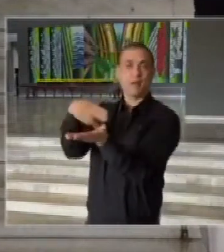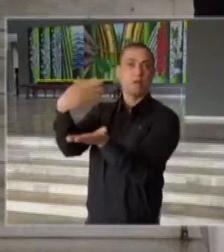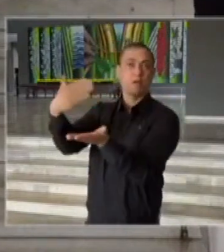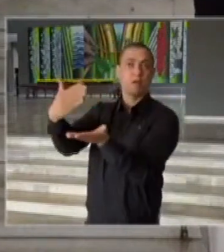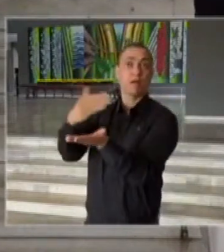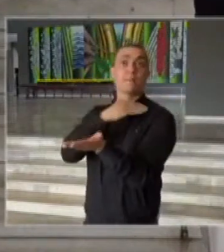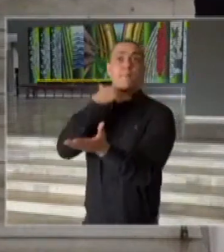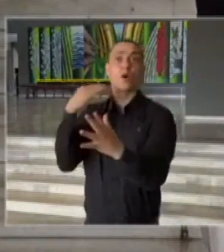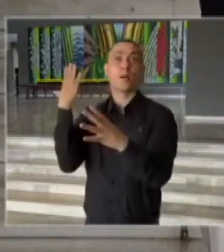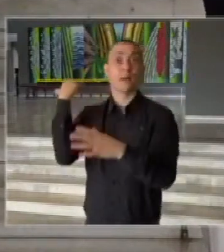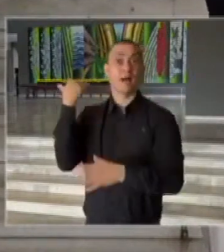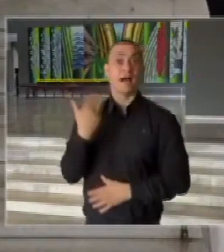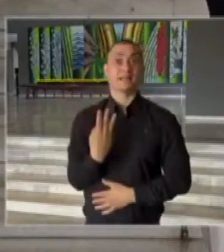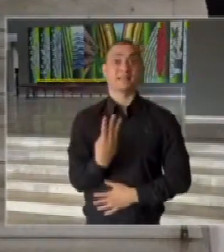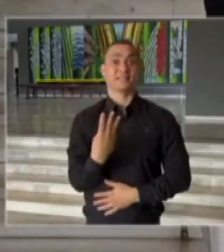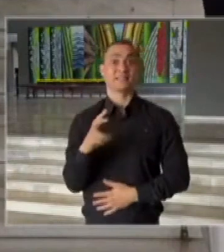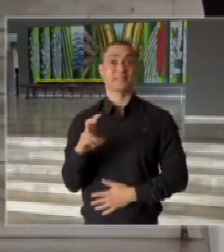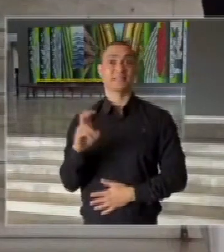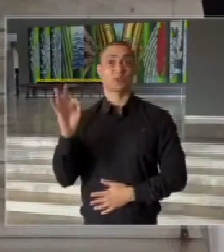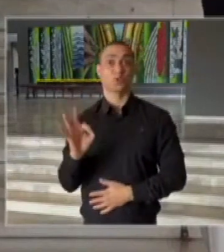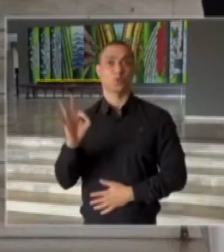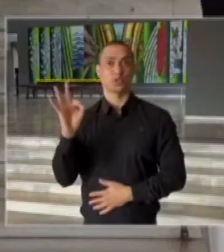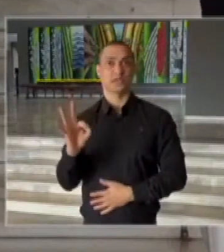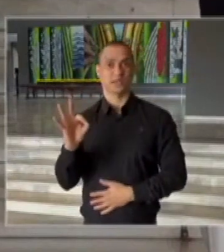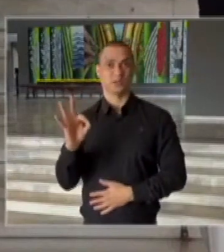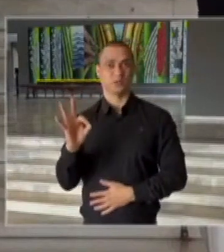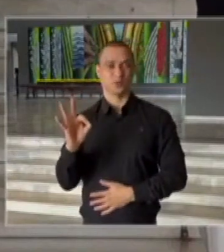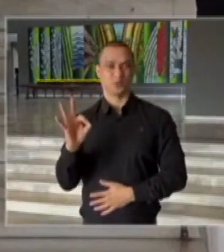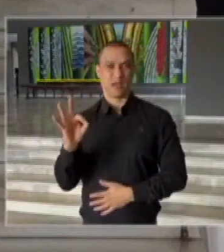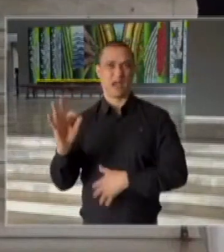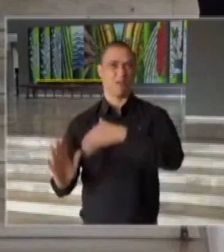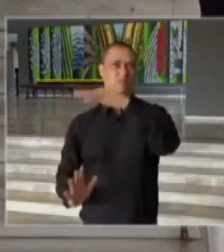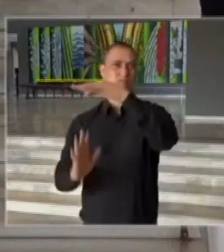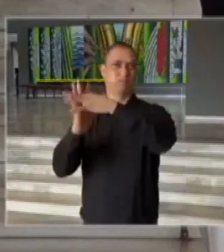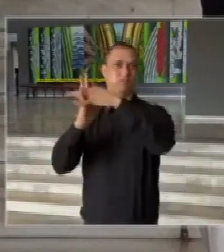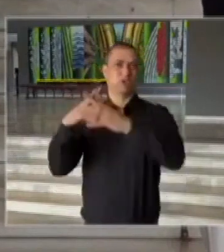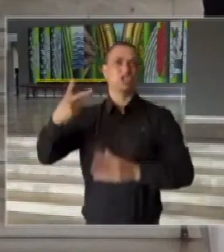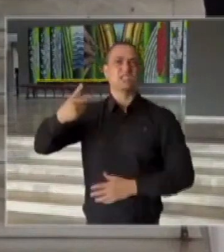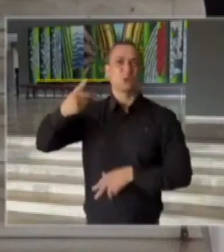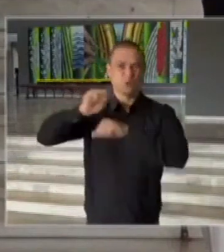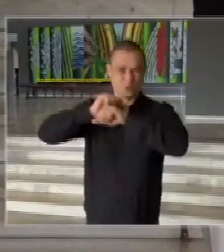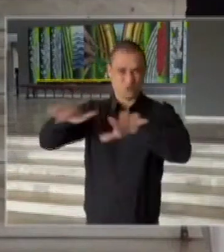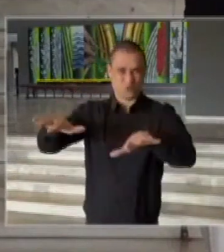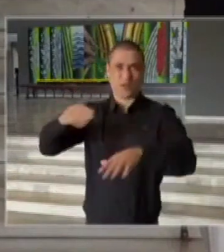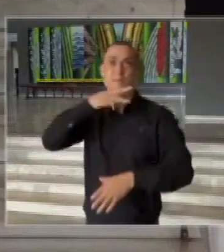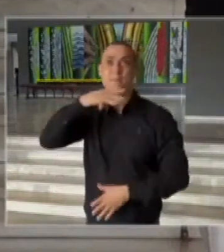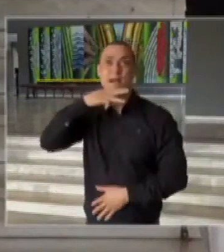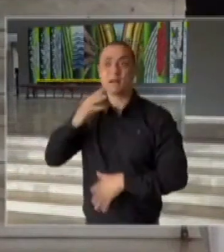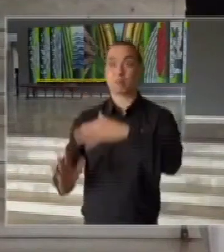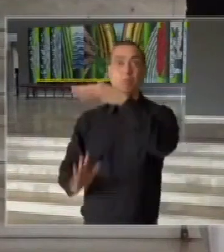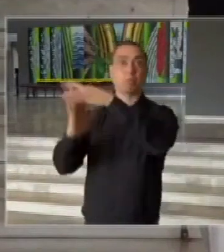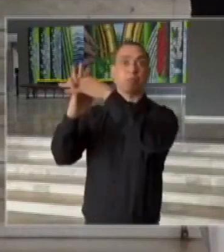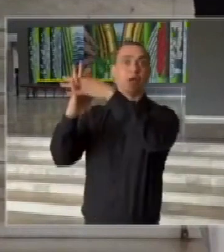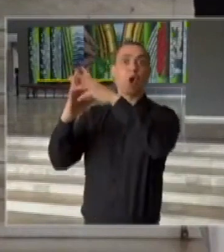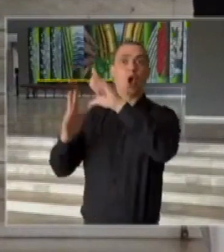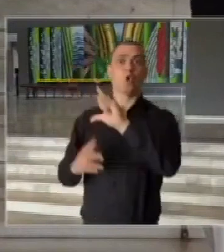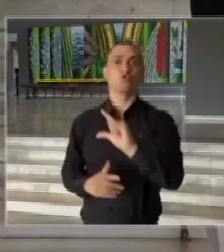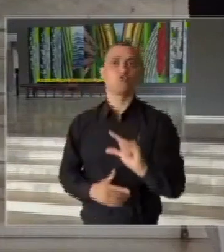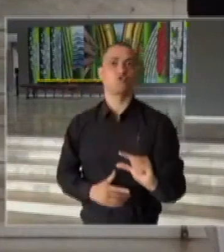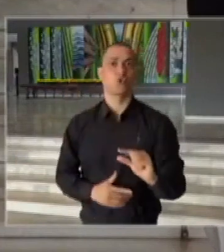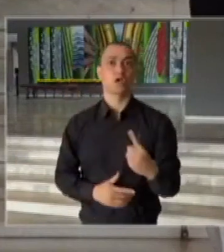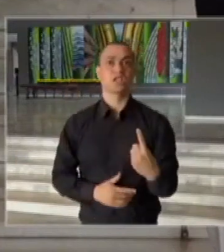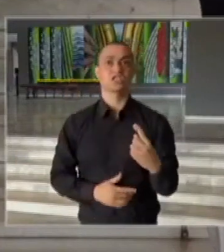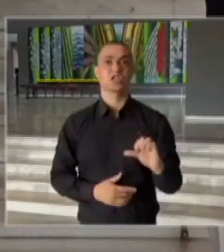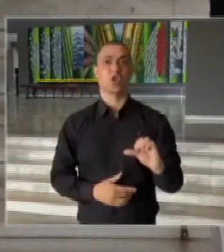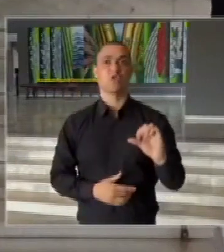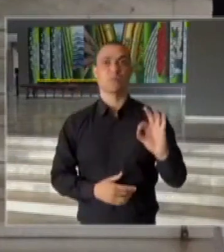de 35% em março, no pico da segunda onda da pandemia. Caiu para 19%